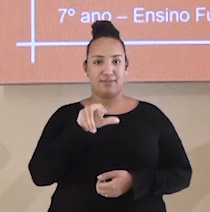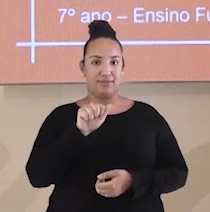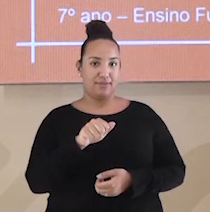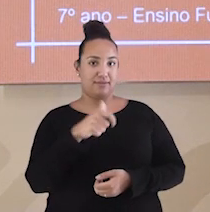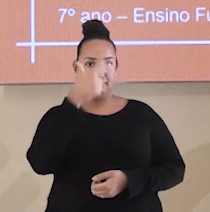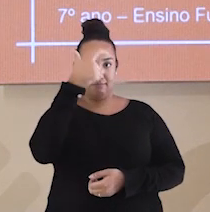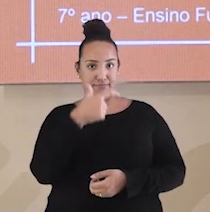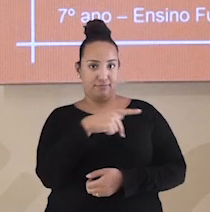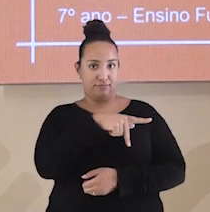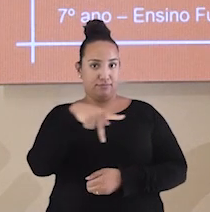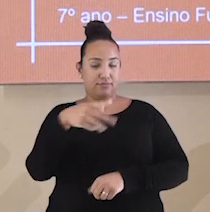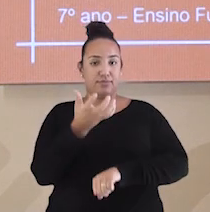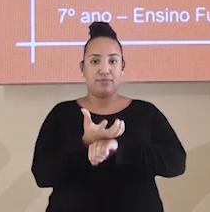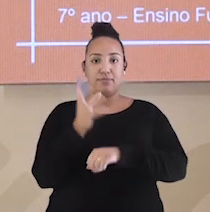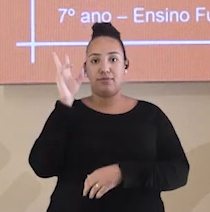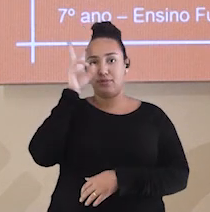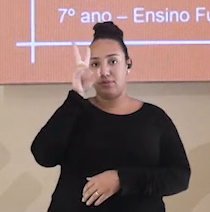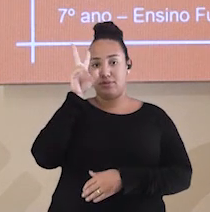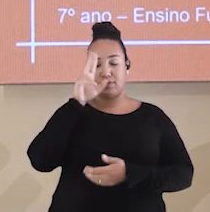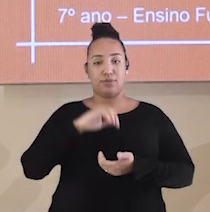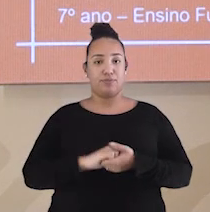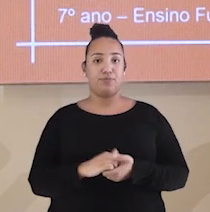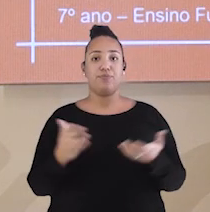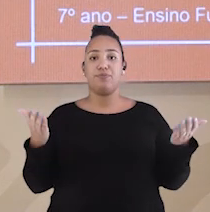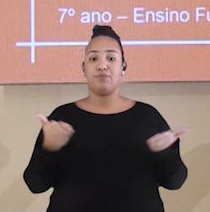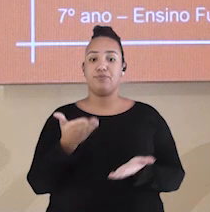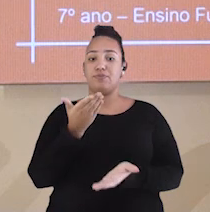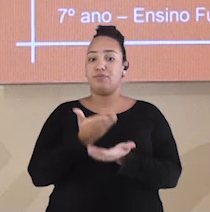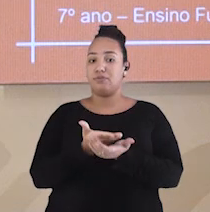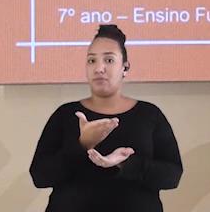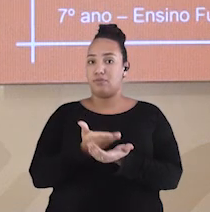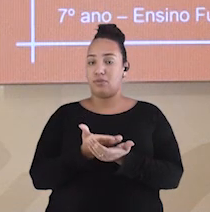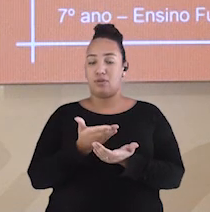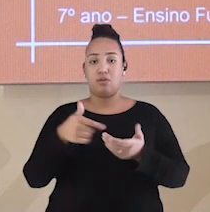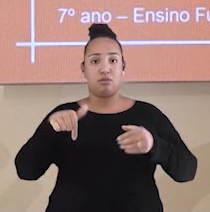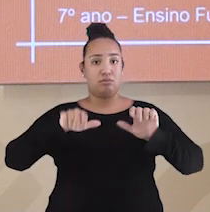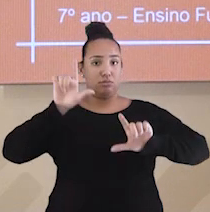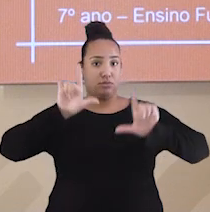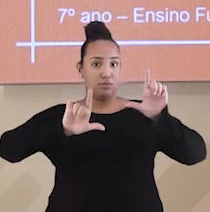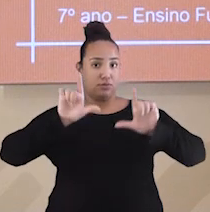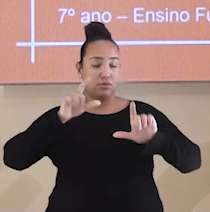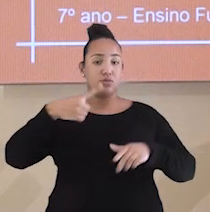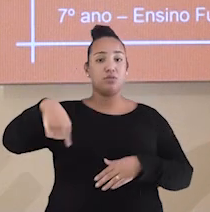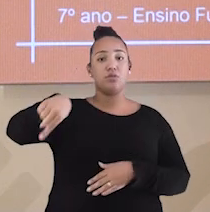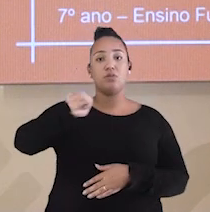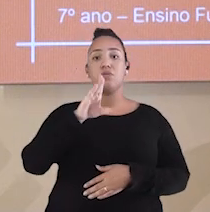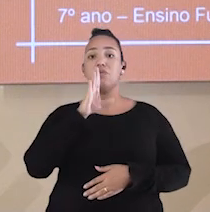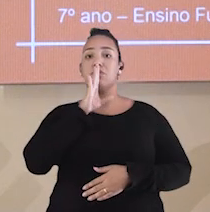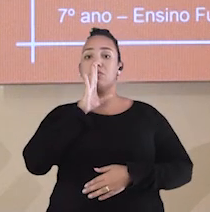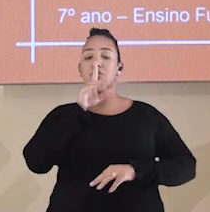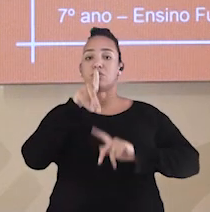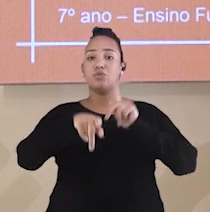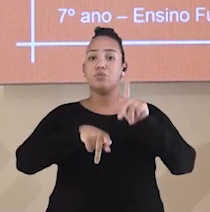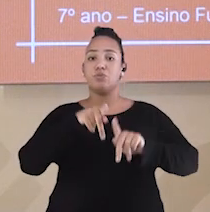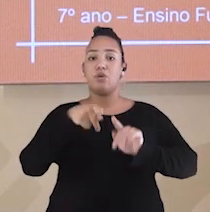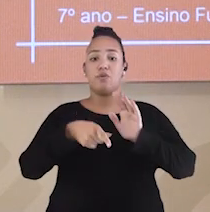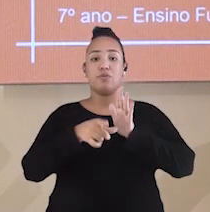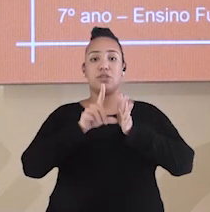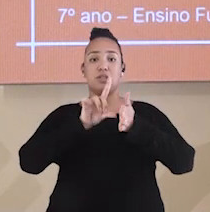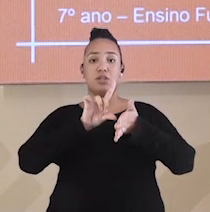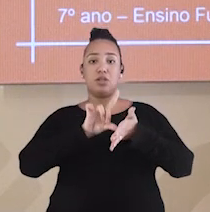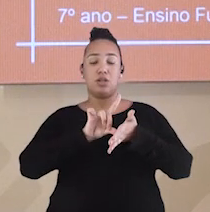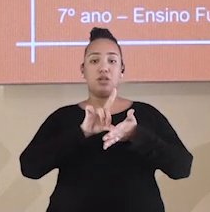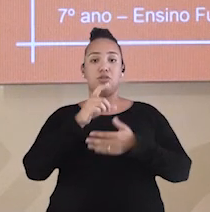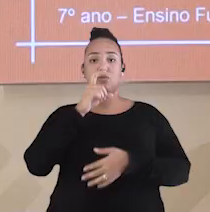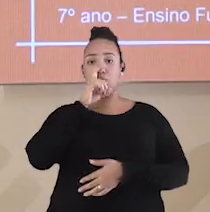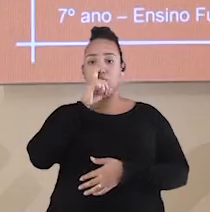professora de História. E na nossa aula de hoje, no Dever em Casa na TV, vamos conhecer os povos pré-colombianos e a conquista